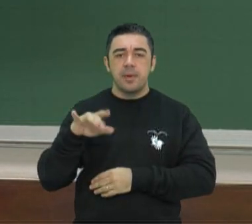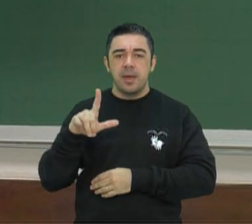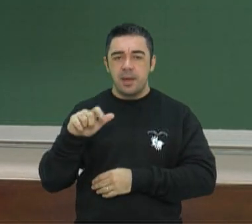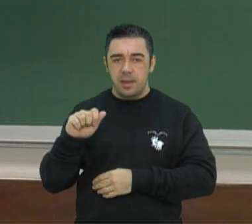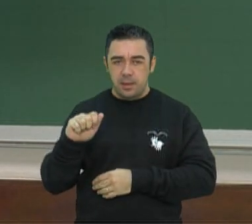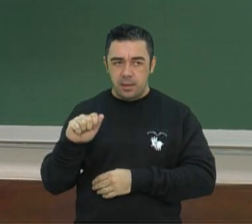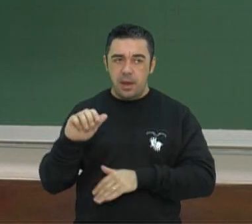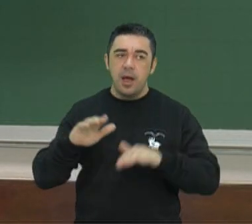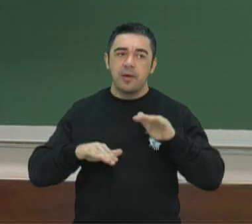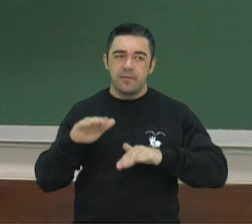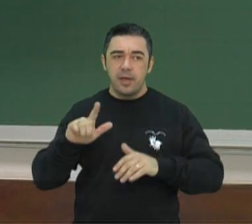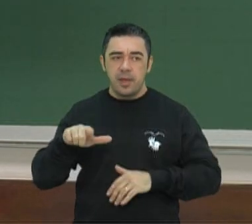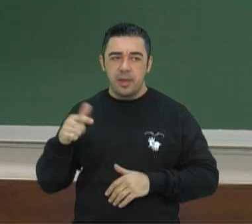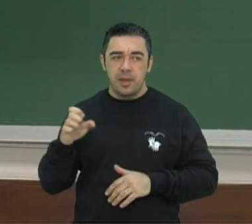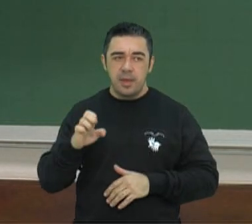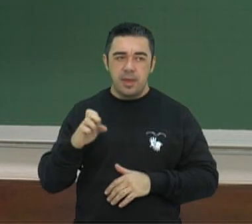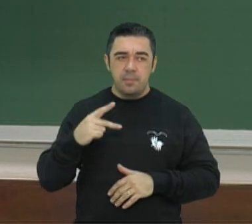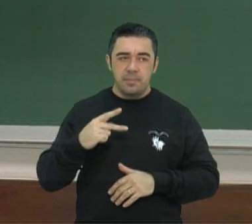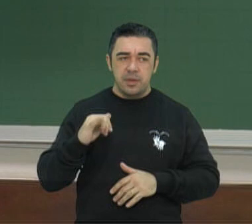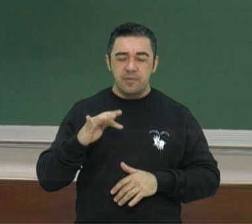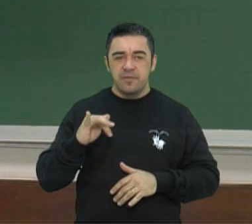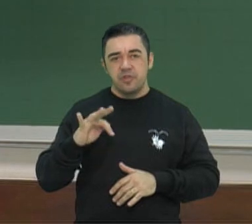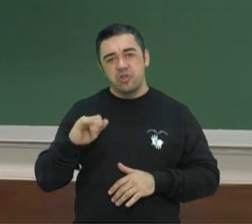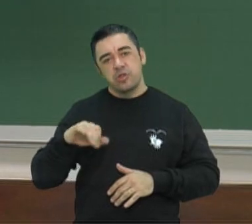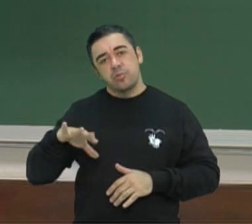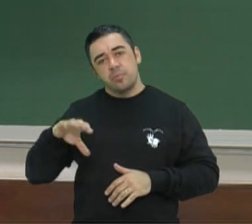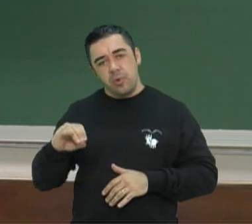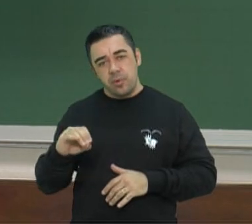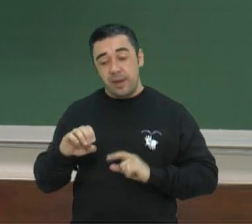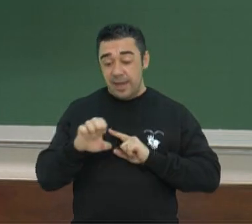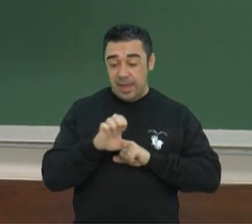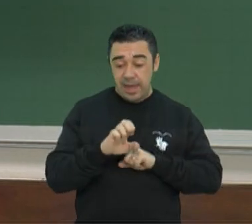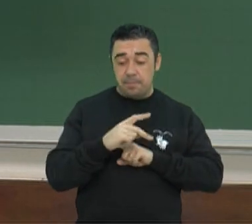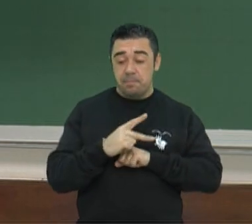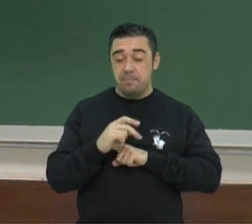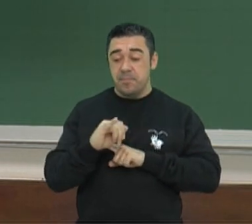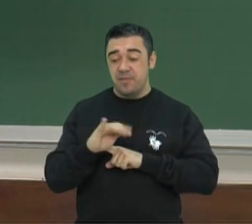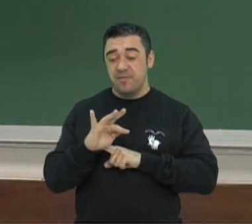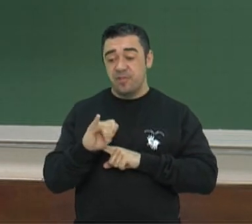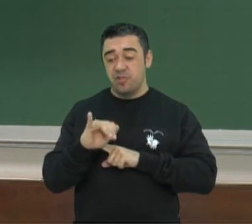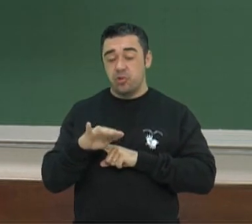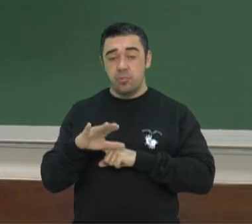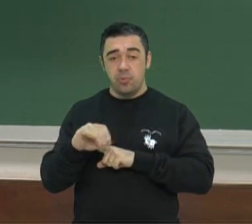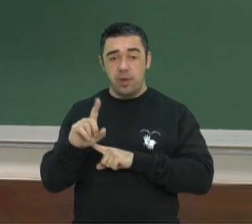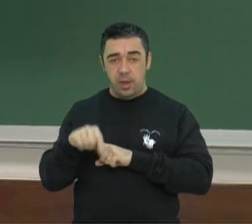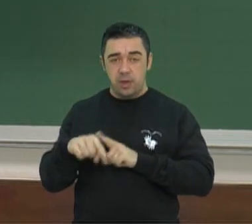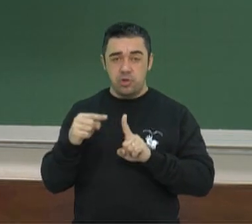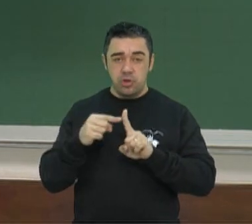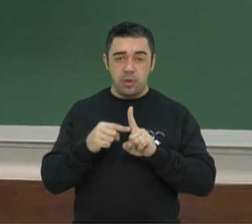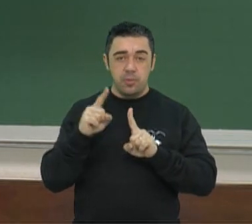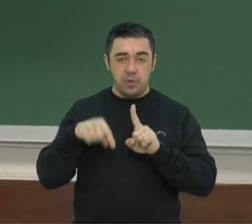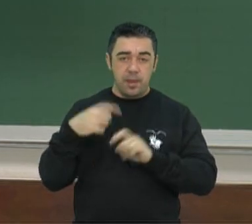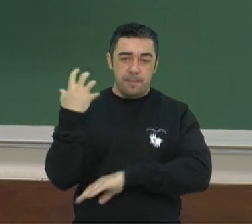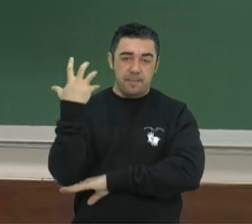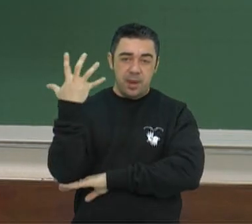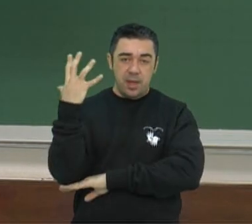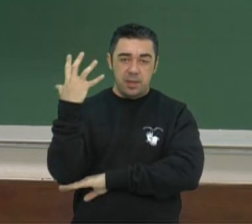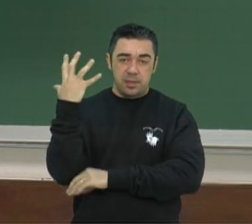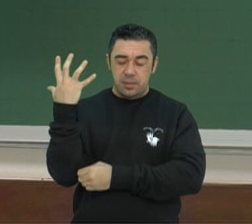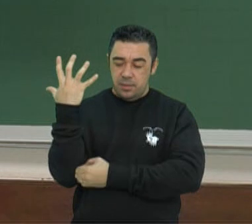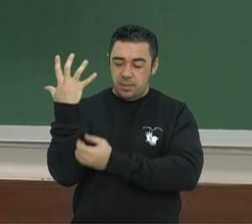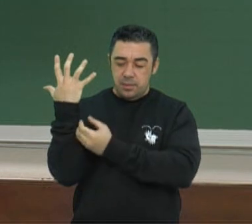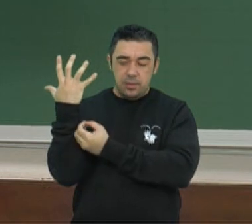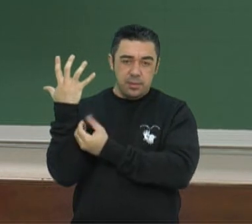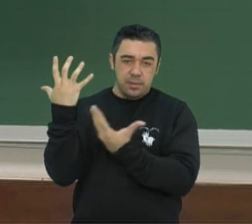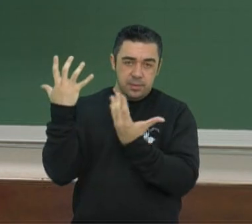às vezes com um outro nome, epifitismo. Então, o epifitismo é um tipo de inquilinismo que ocorre entre plantas. Aqui, quando a gente